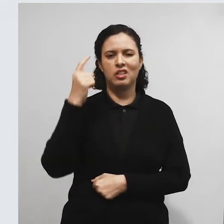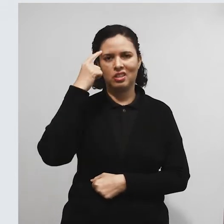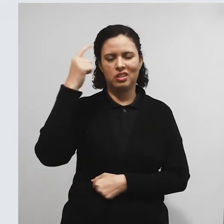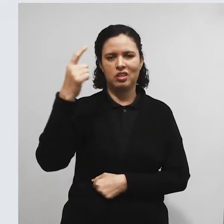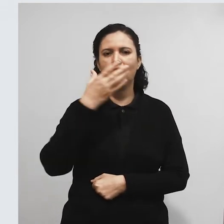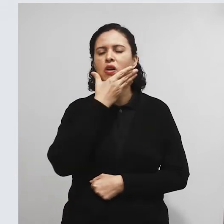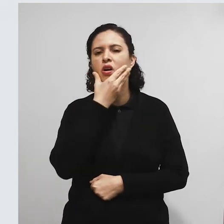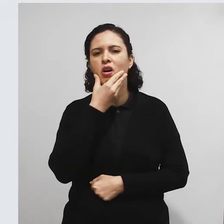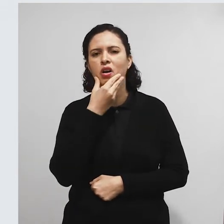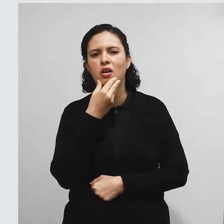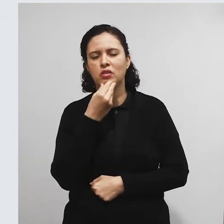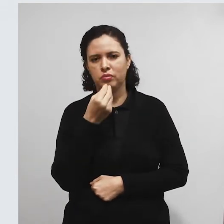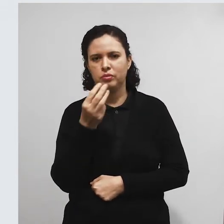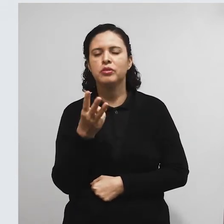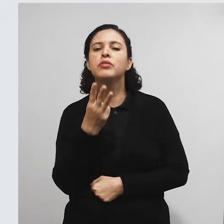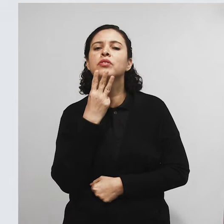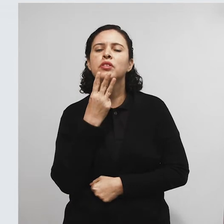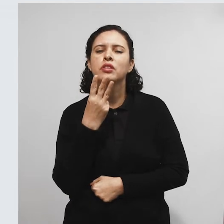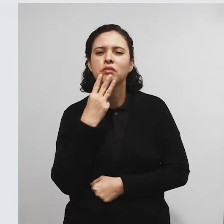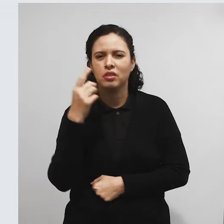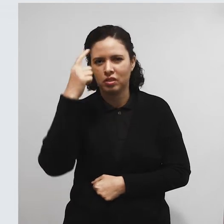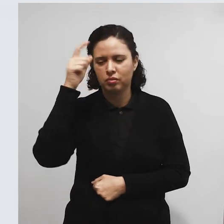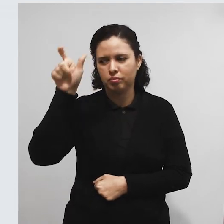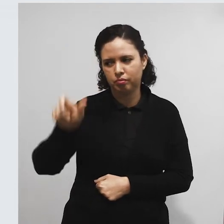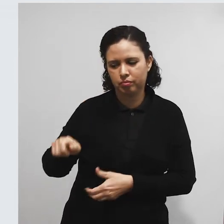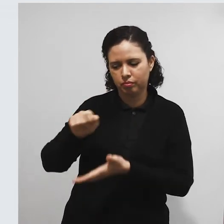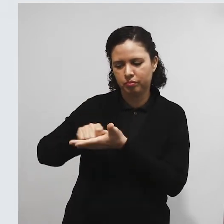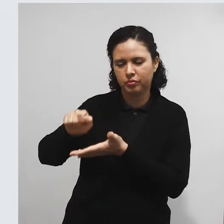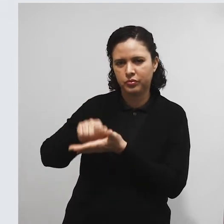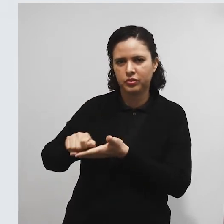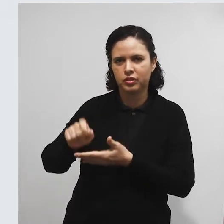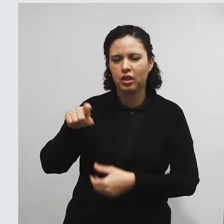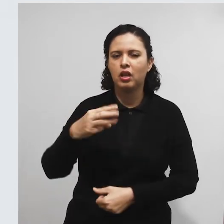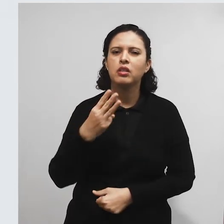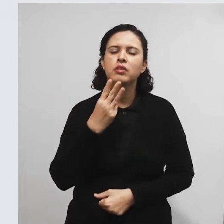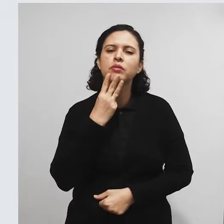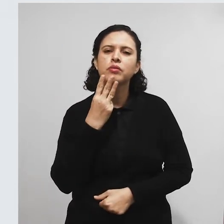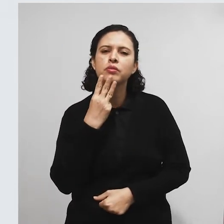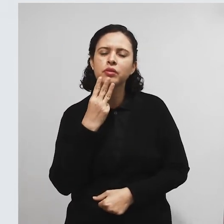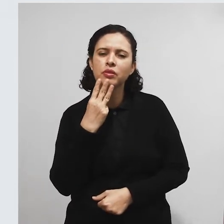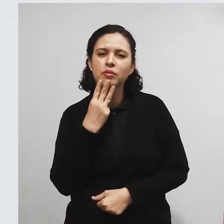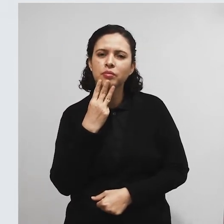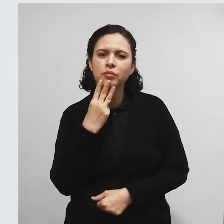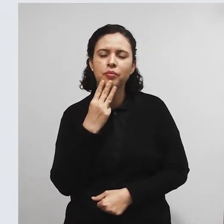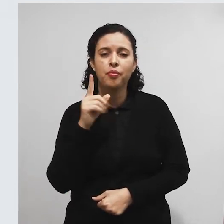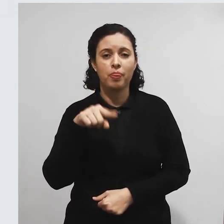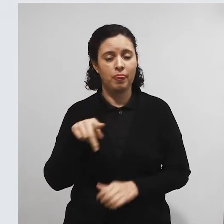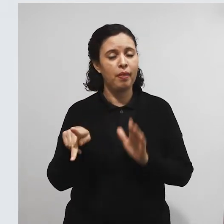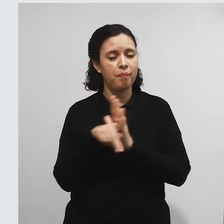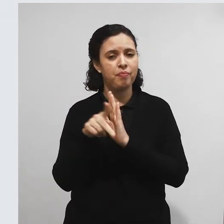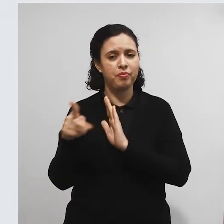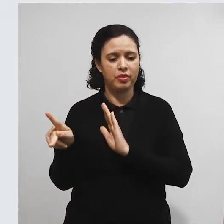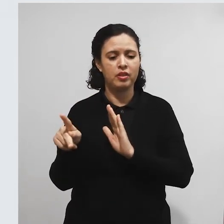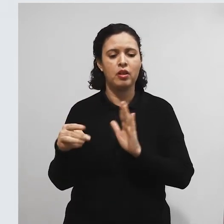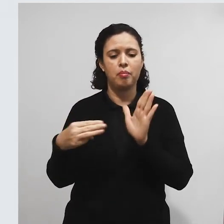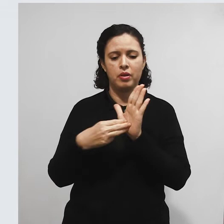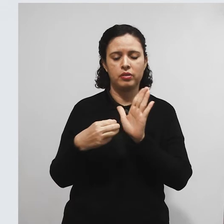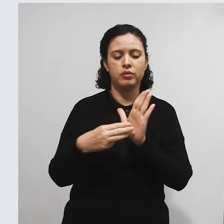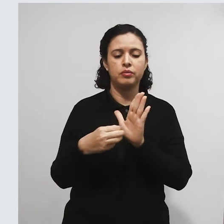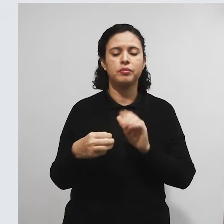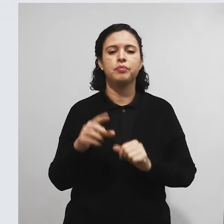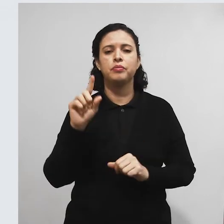nós já vimos aqui, o Max Weber, que eu falei que era de uma sociologia interpretativa. O método interpretativo é,